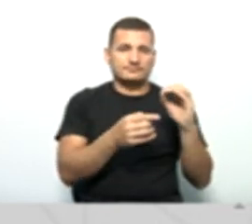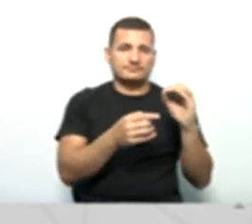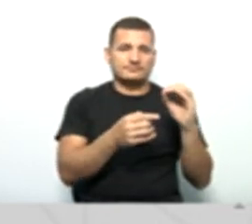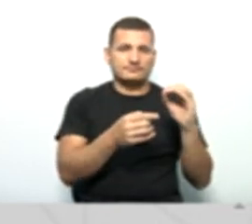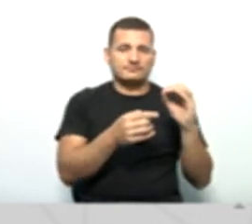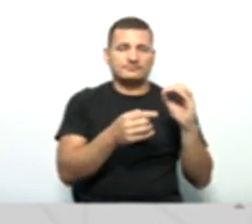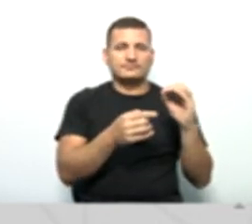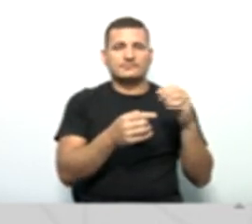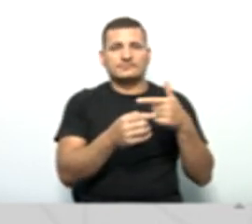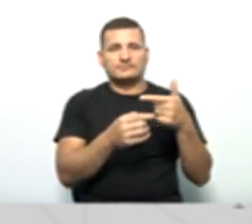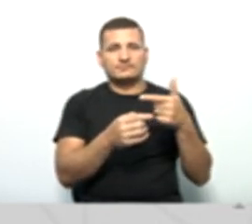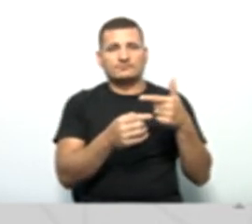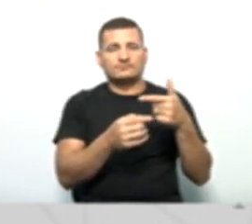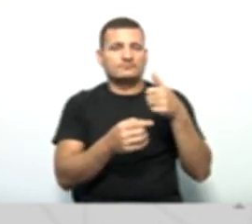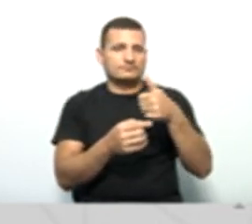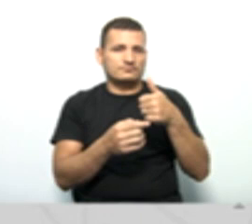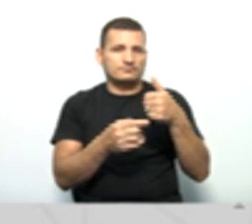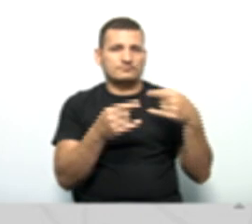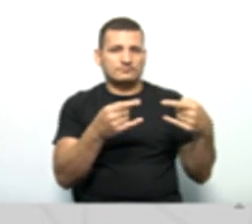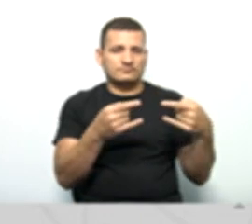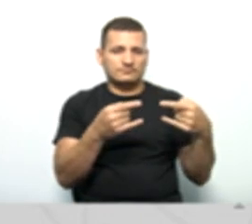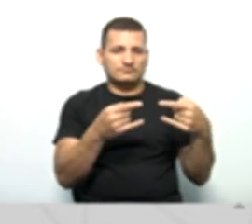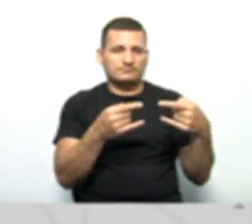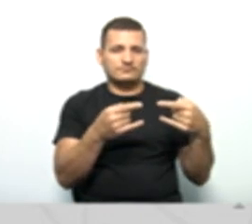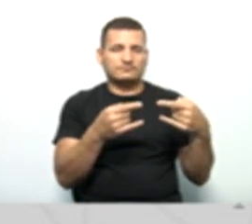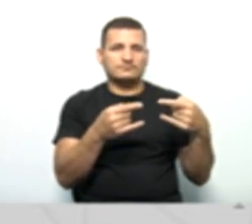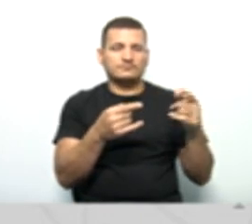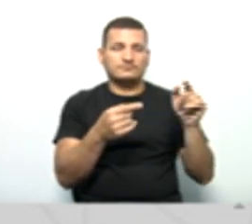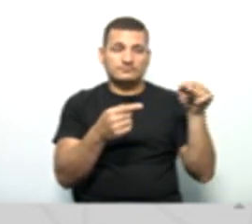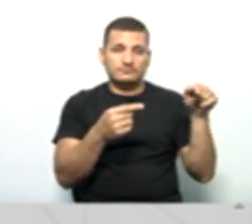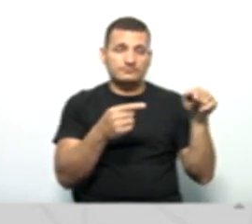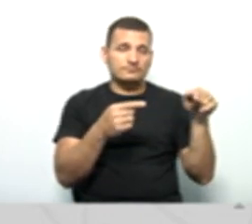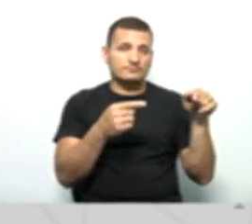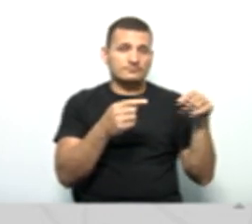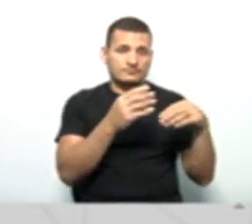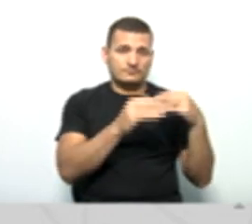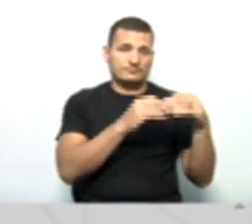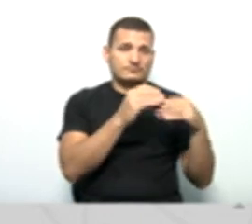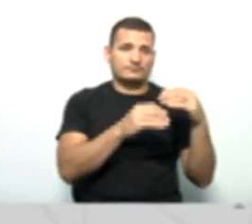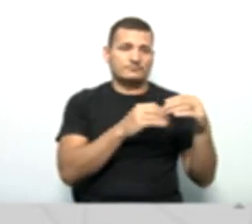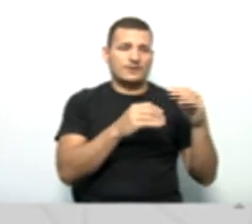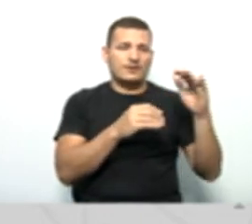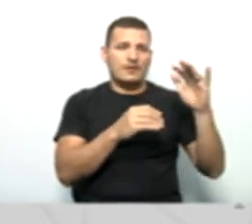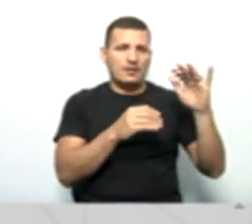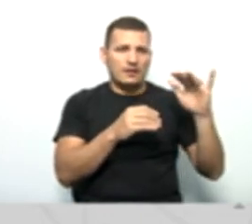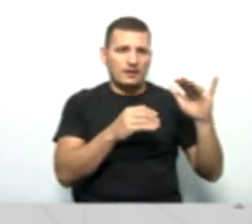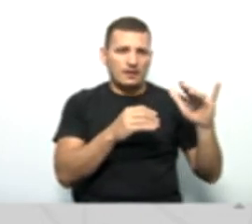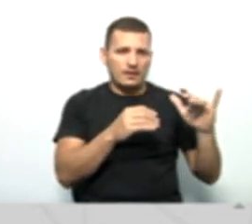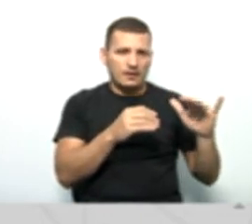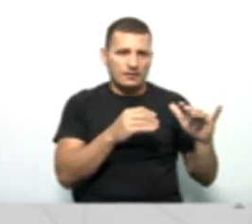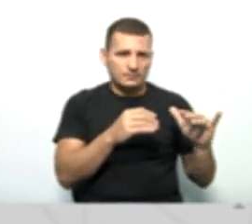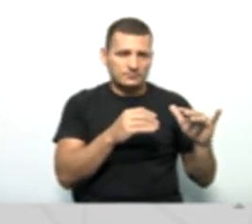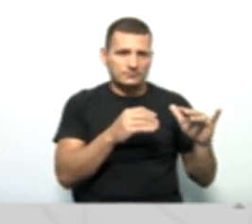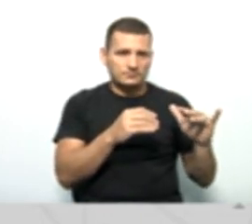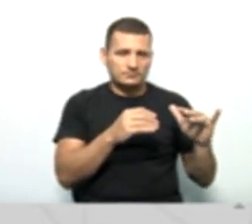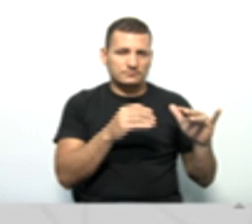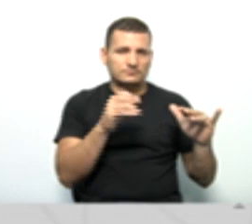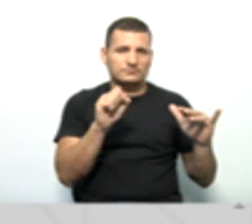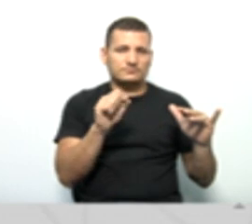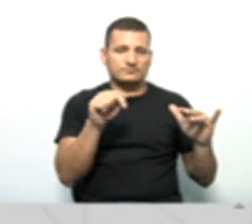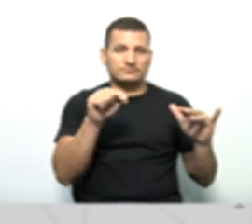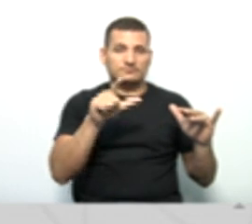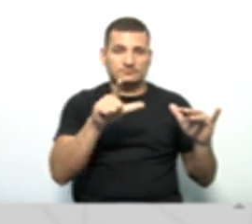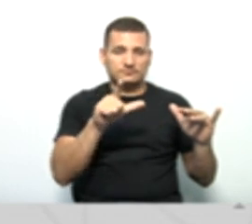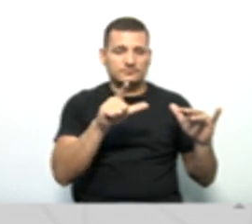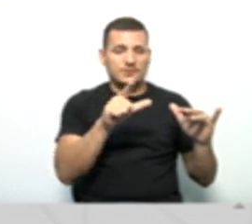a segunda posição, posição 1. Então, quando ele listar do banco de dados desse SQL lá, ele vai listar lá dentro do banco de SQL. Ele vai